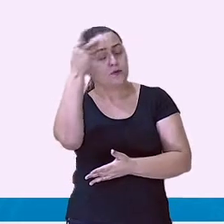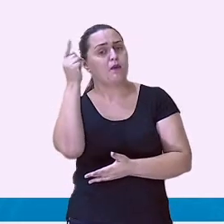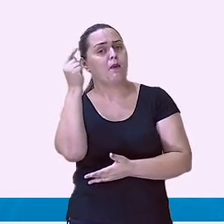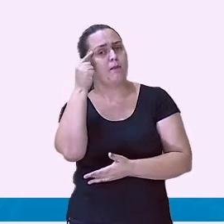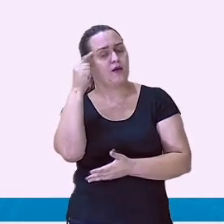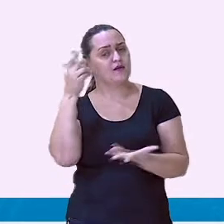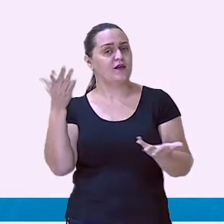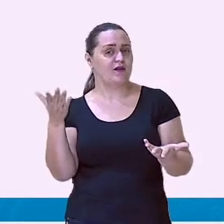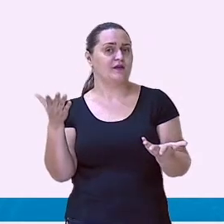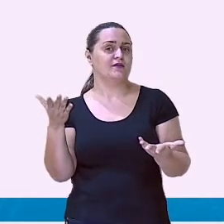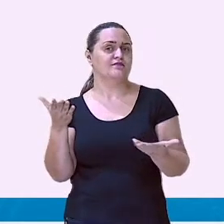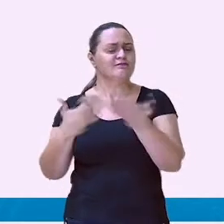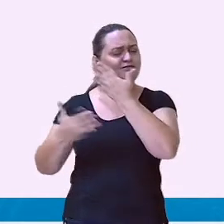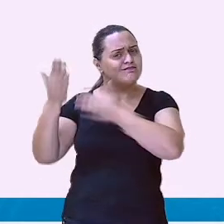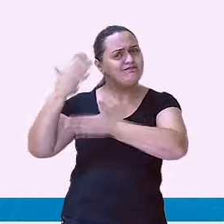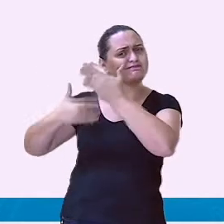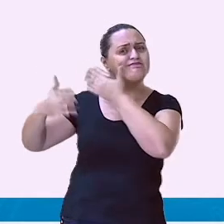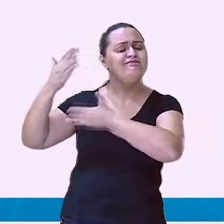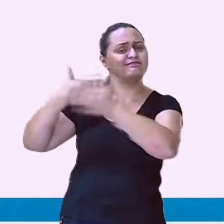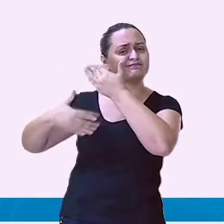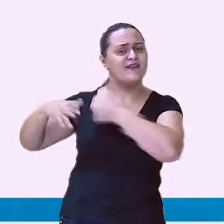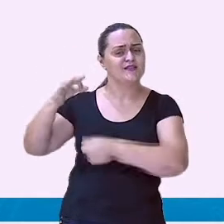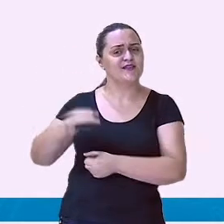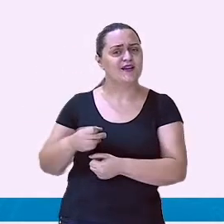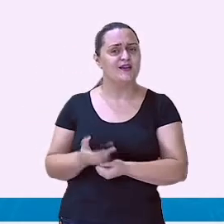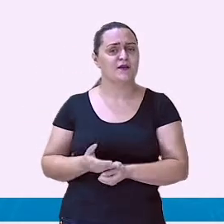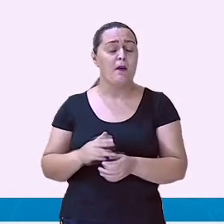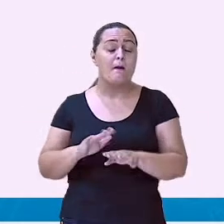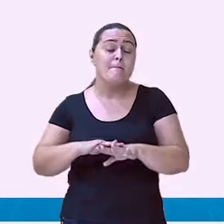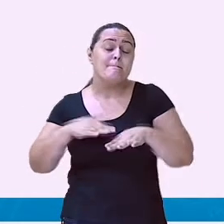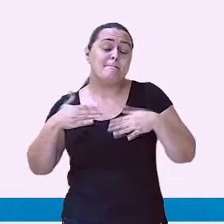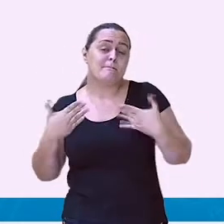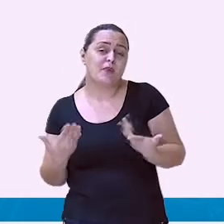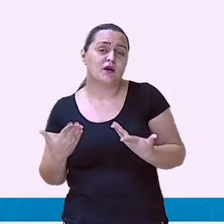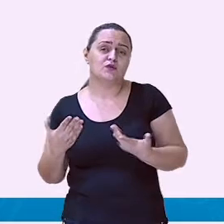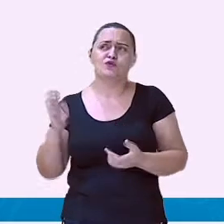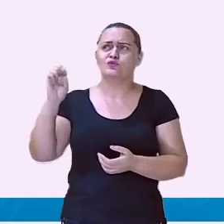Mas, graças a esses aventureiros,